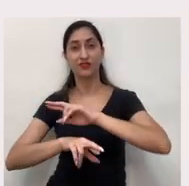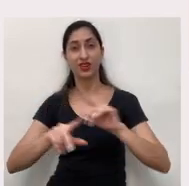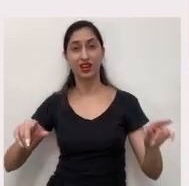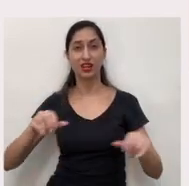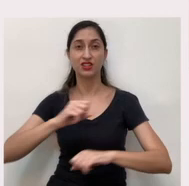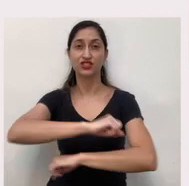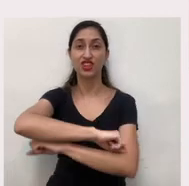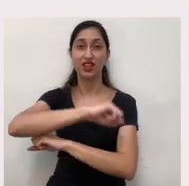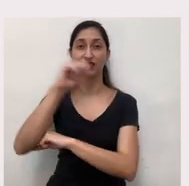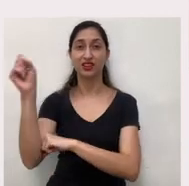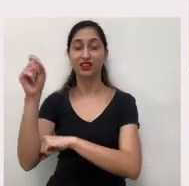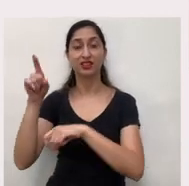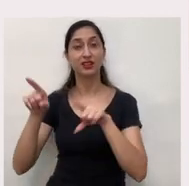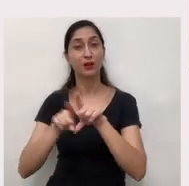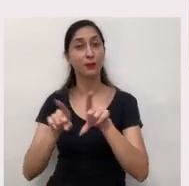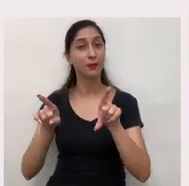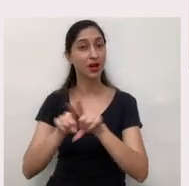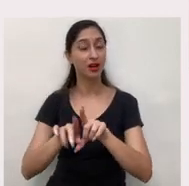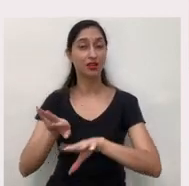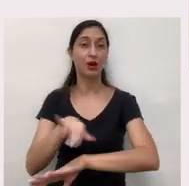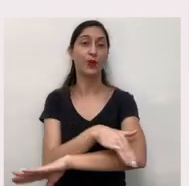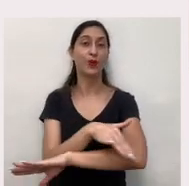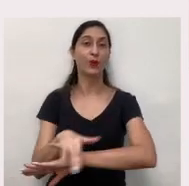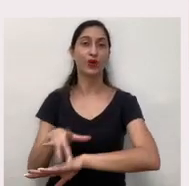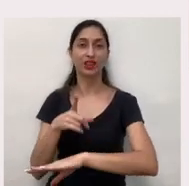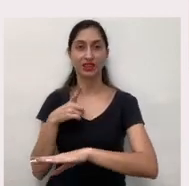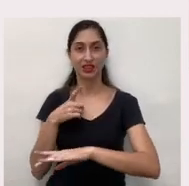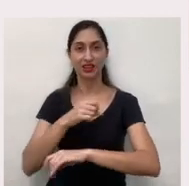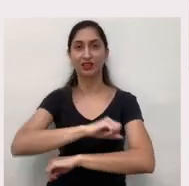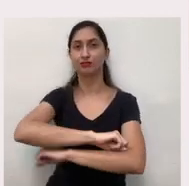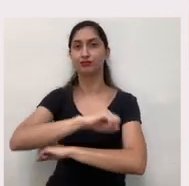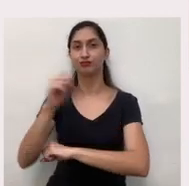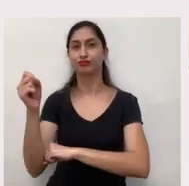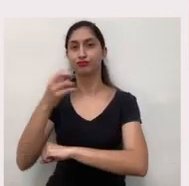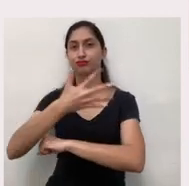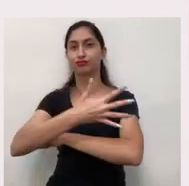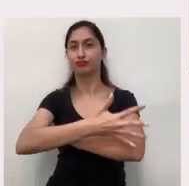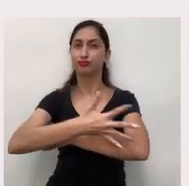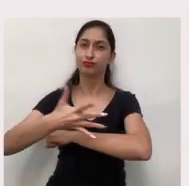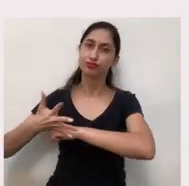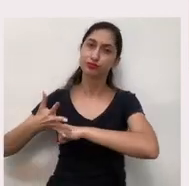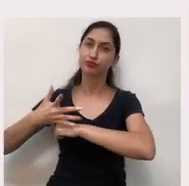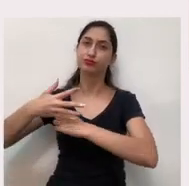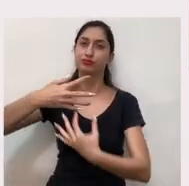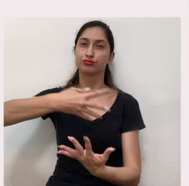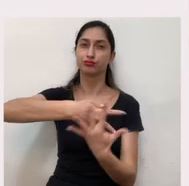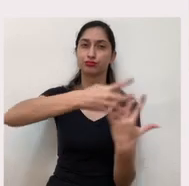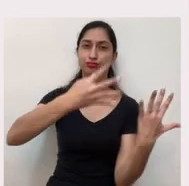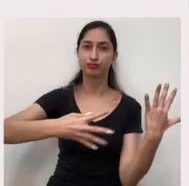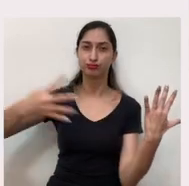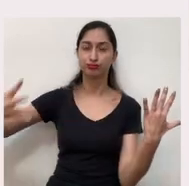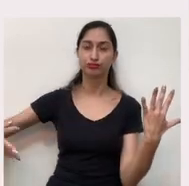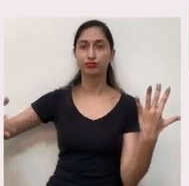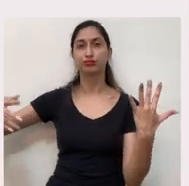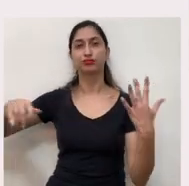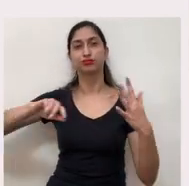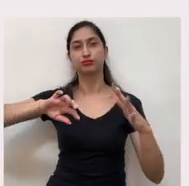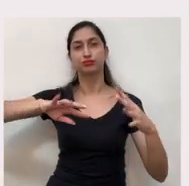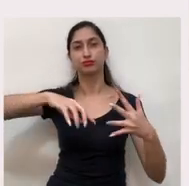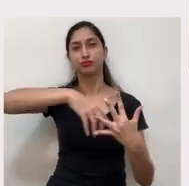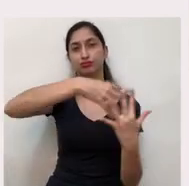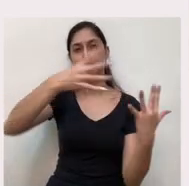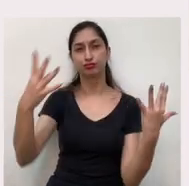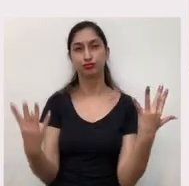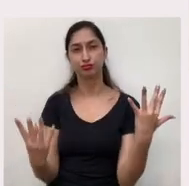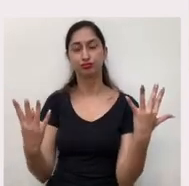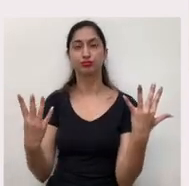janelas apresentam-se diante das ruas, bífores, mouriscas, lanceoladas, ogivais, com